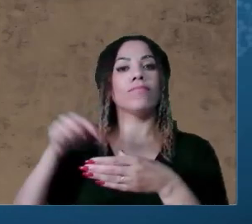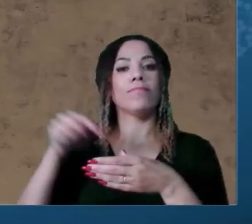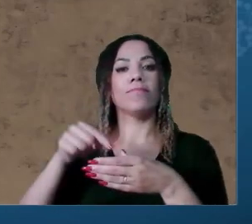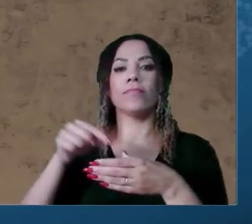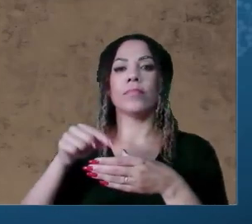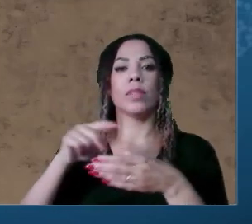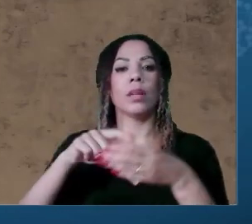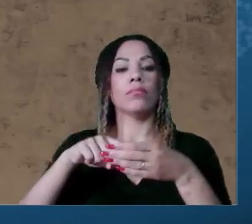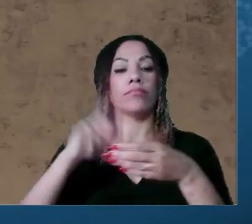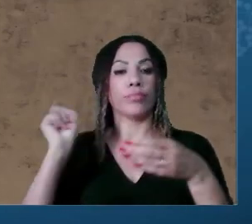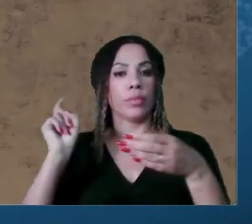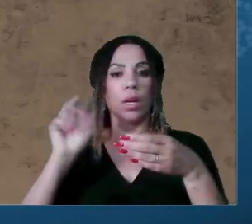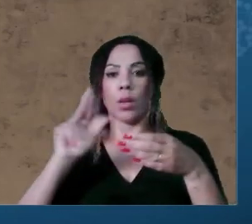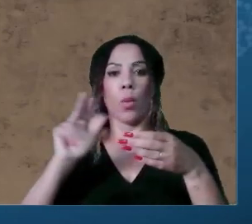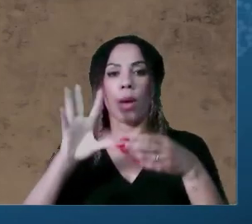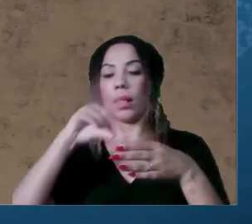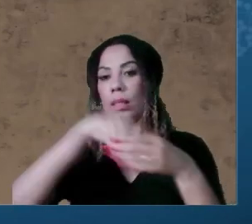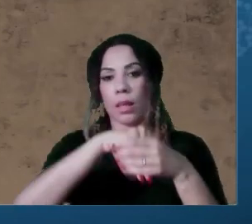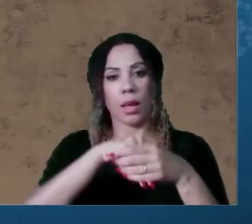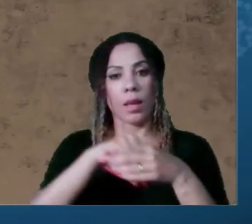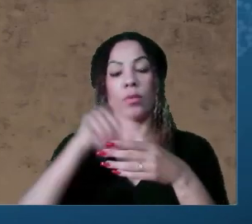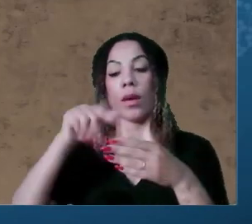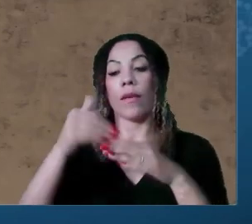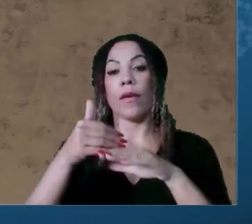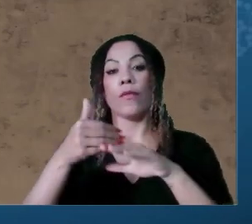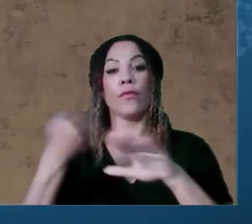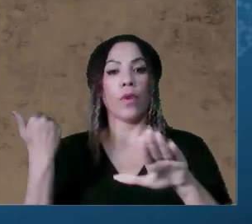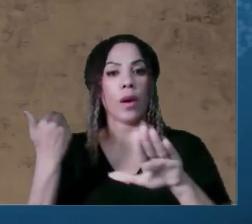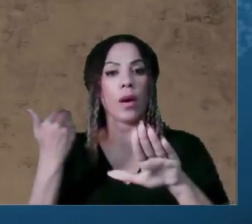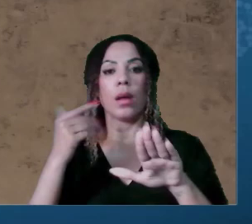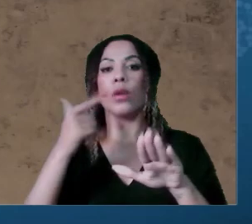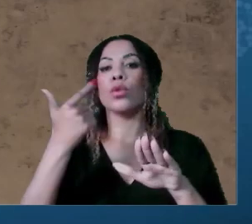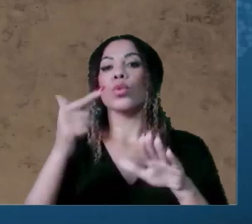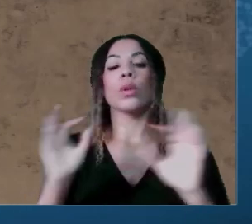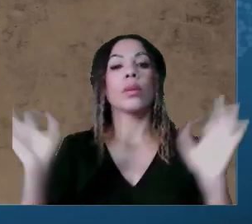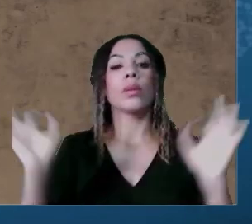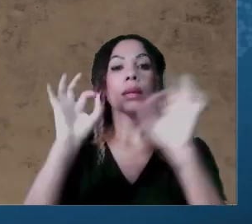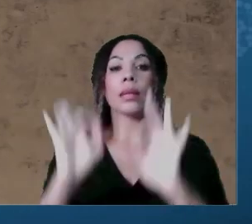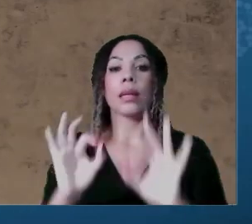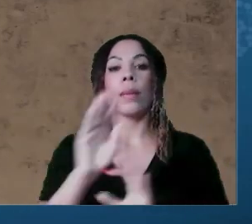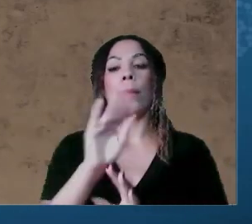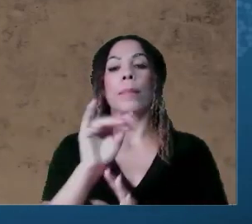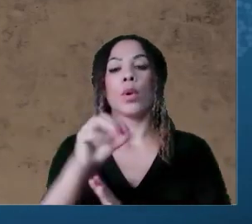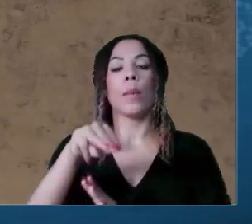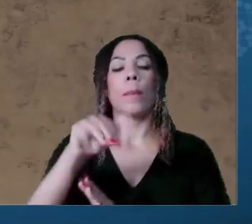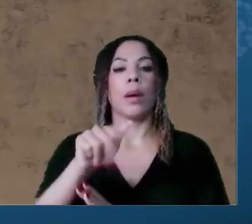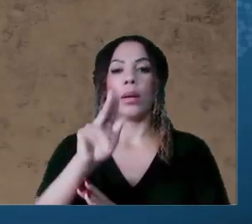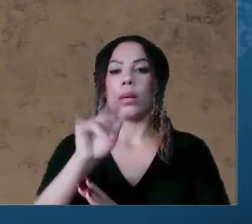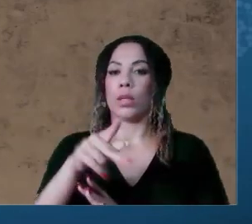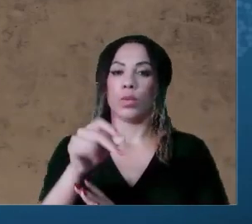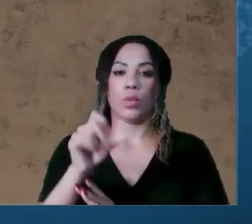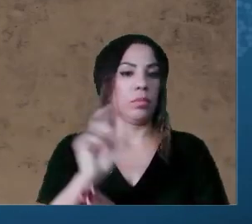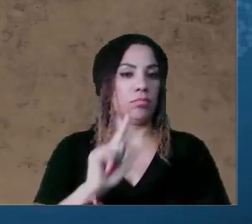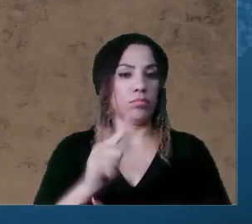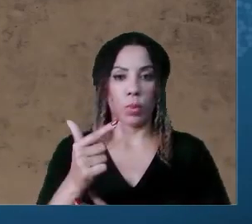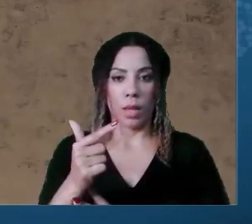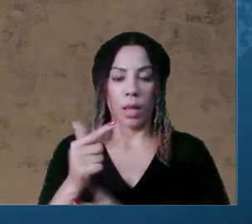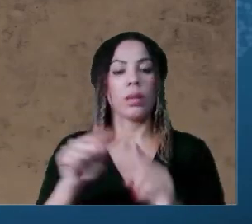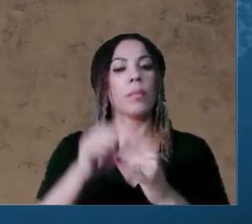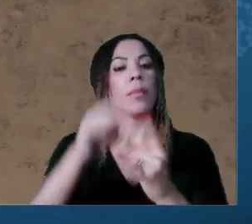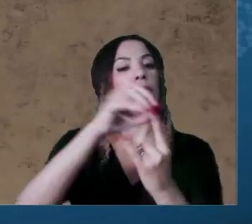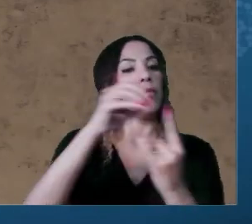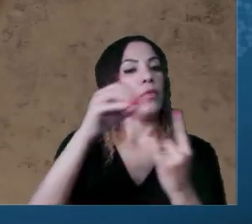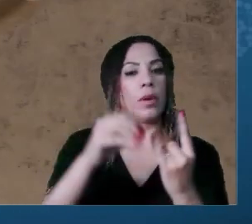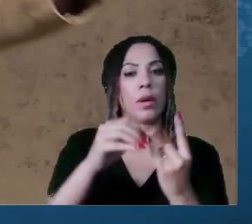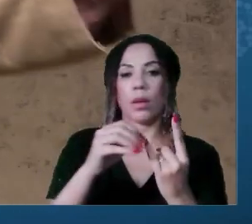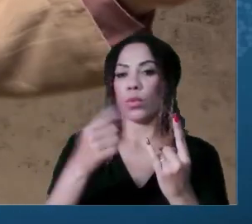independente. Não tem ninguém de Biomanguinhos, muito menos da Fiocruz, muito menos de Biomanguinhos.